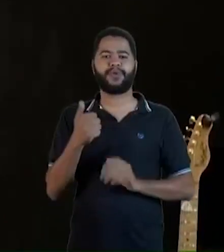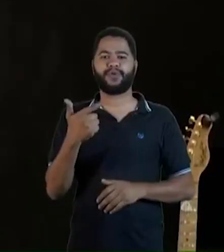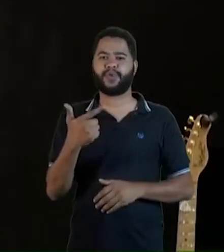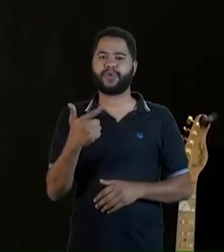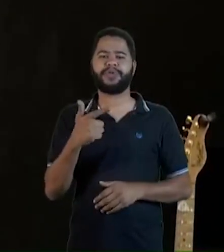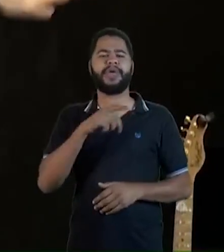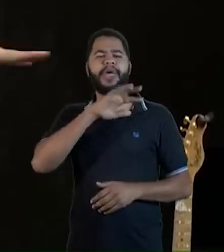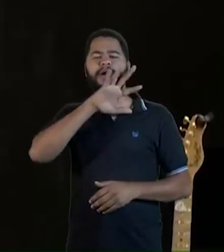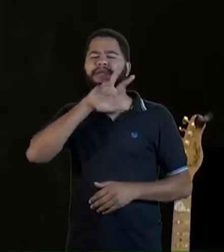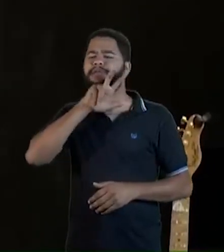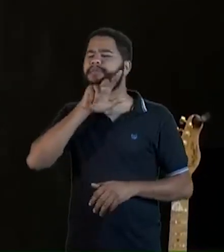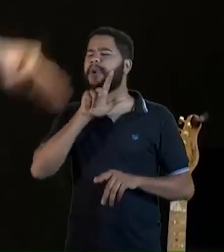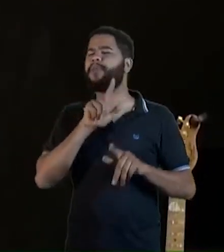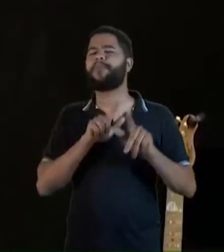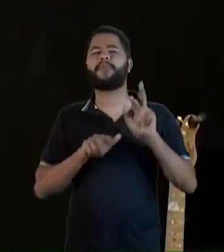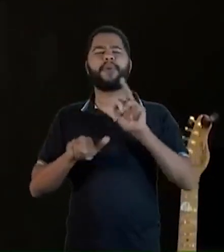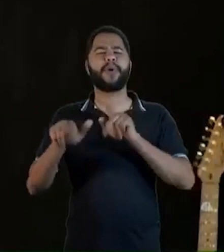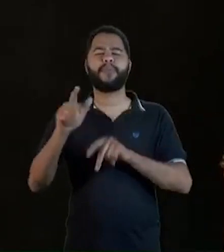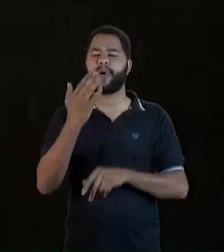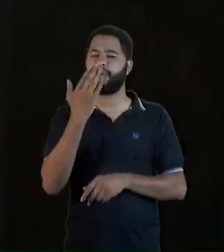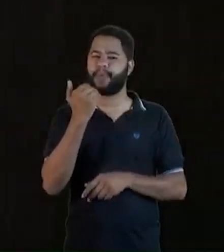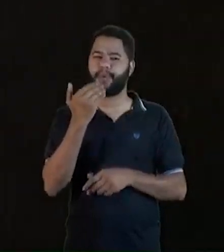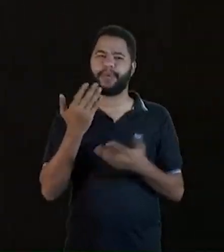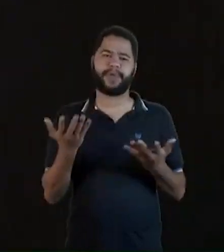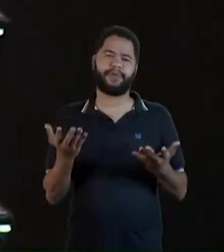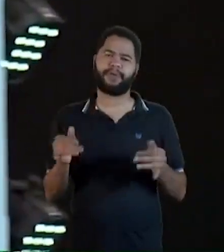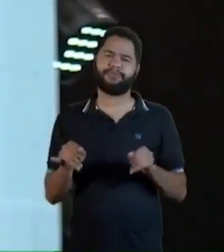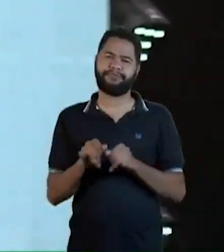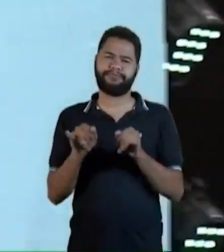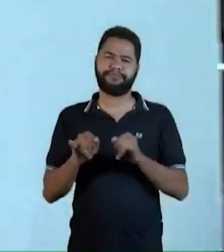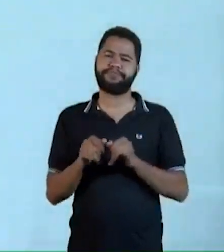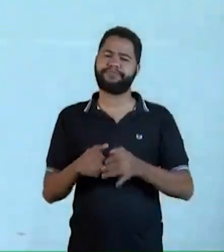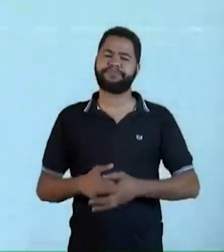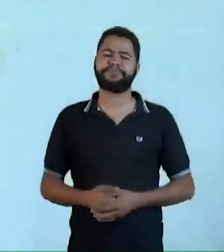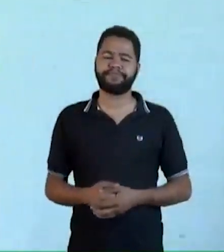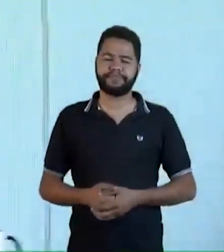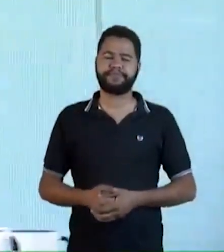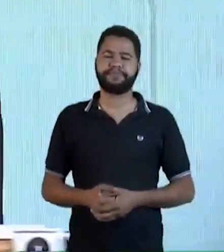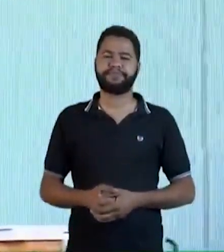tanto de animal que podia comer é bobeira estão dando bobeira pô